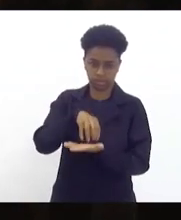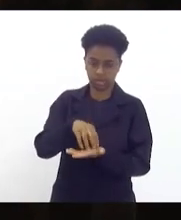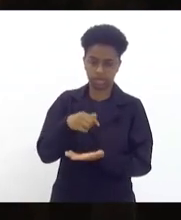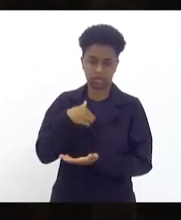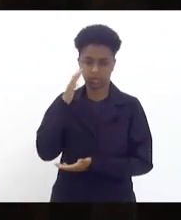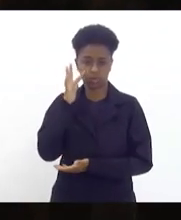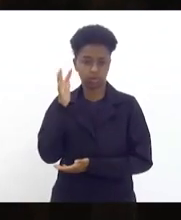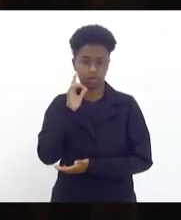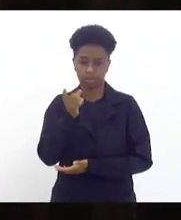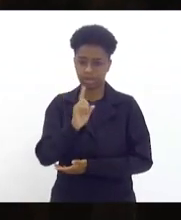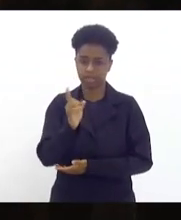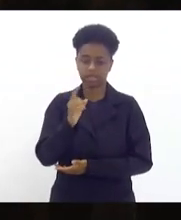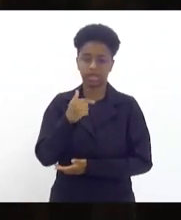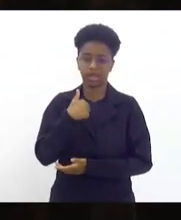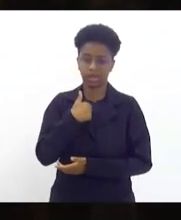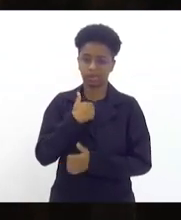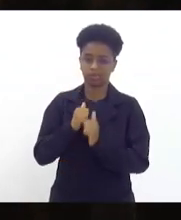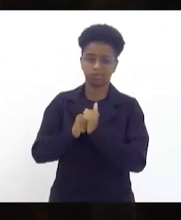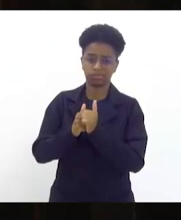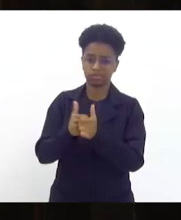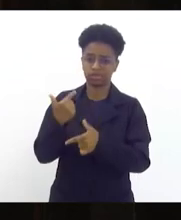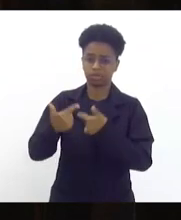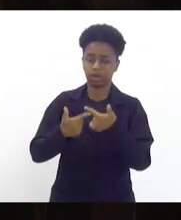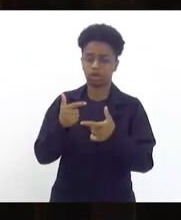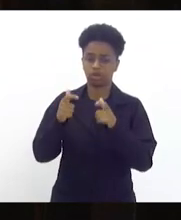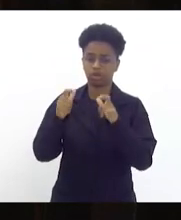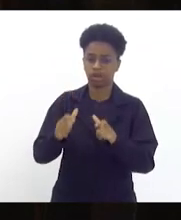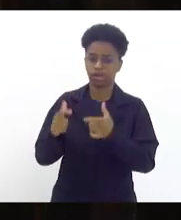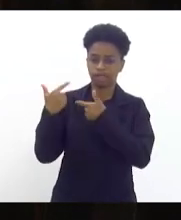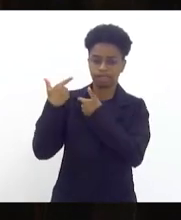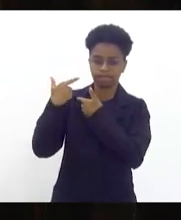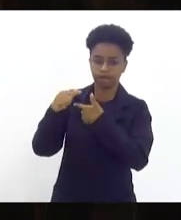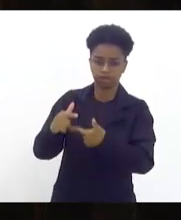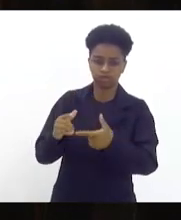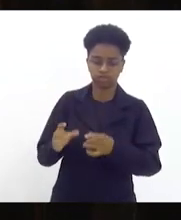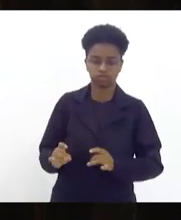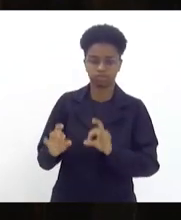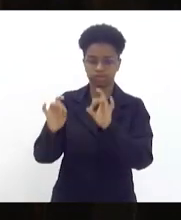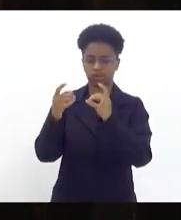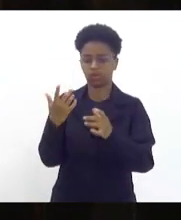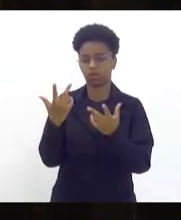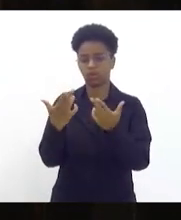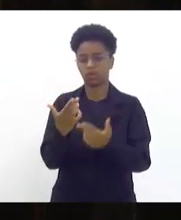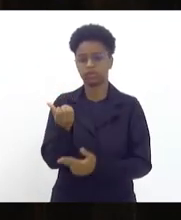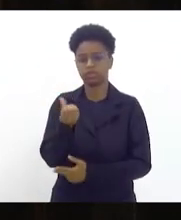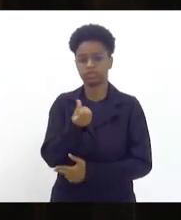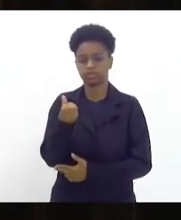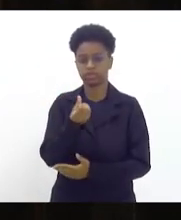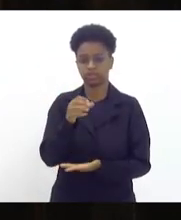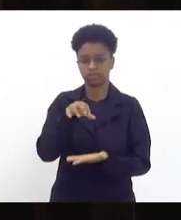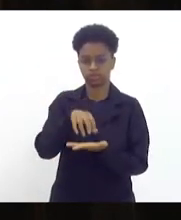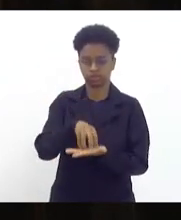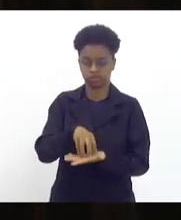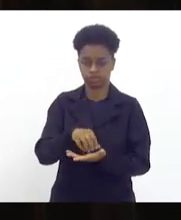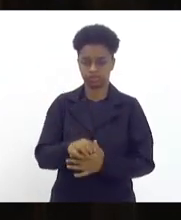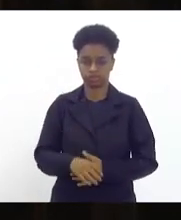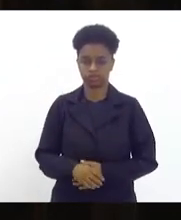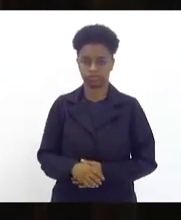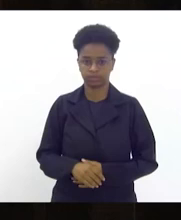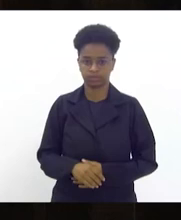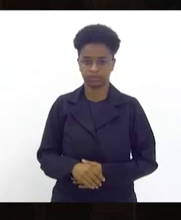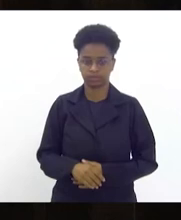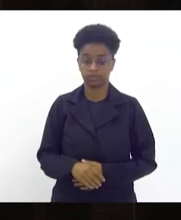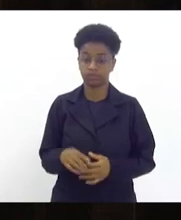como dar uma unidade tão tradicional tão especial quanto o sexto Batalhão o povo